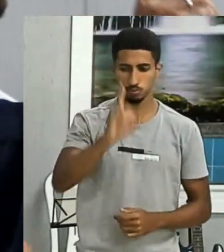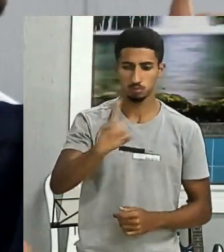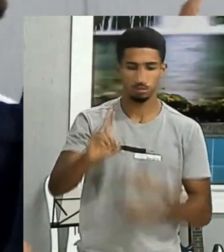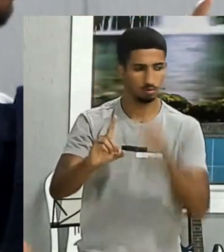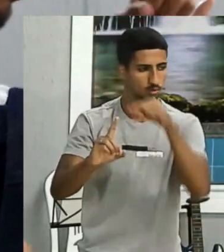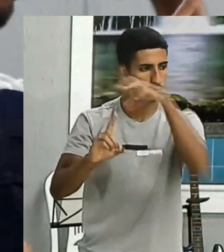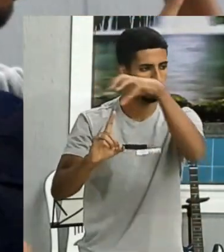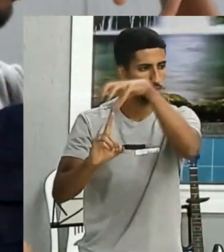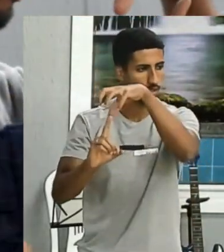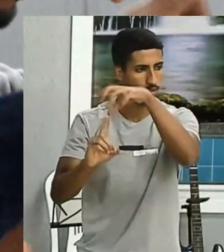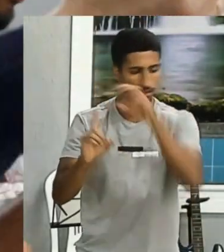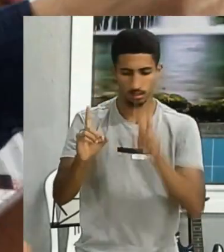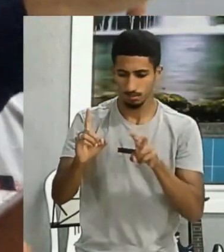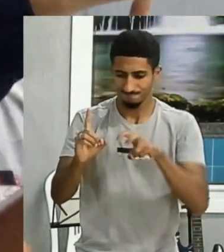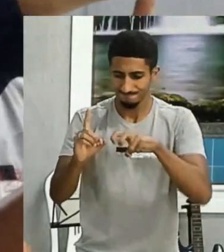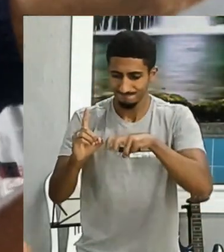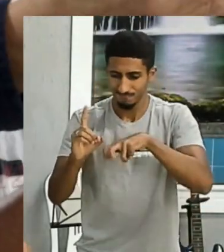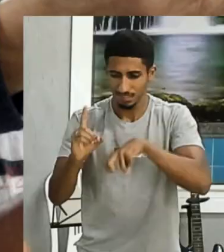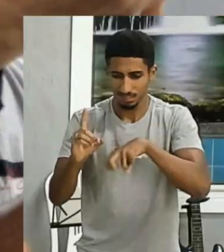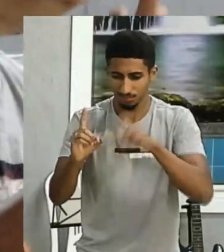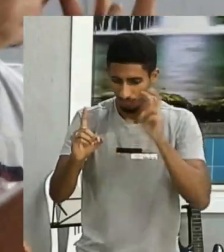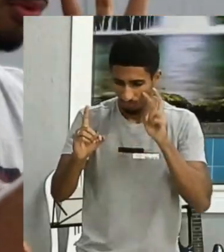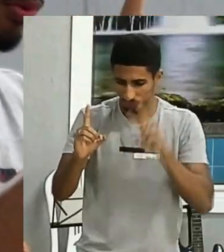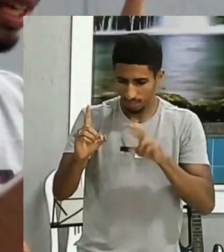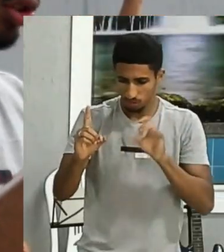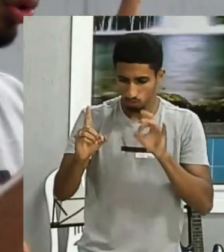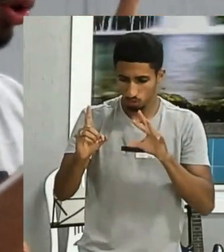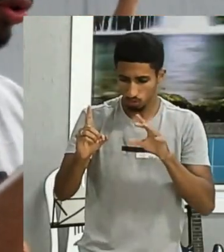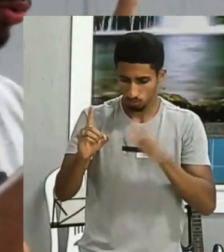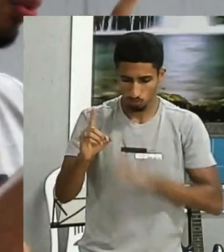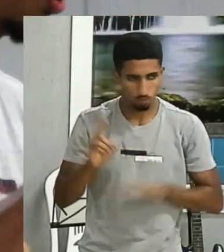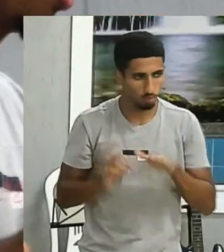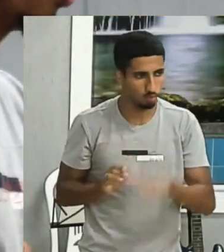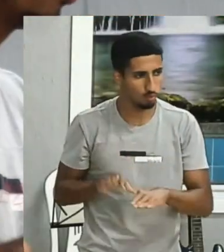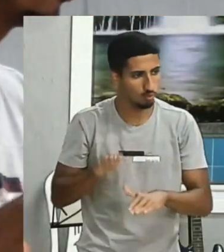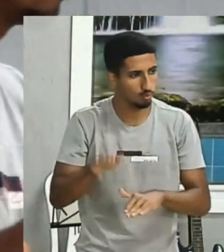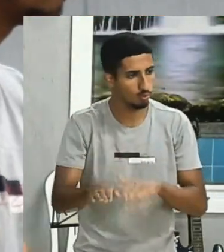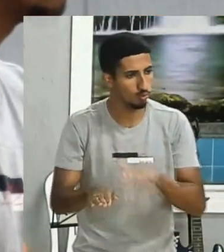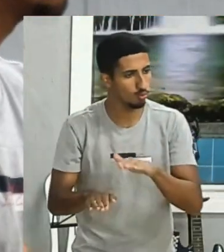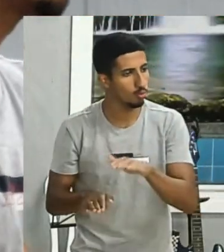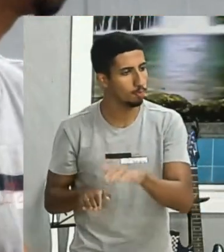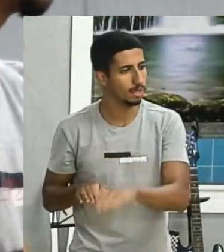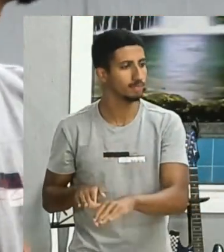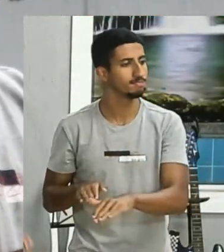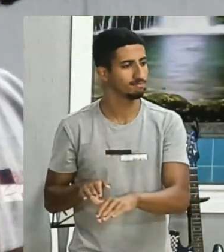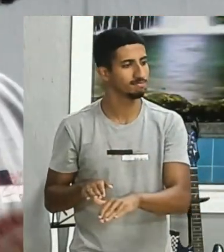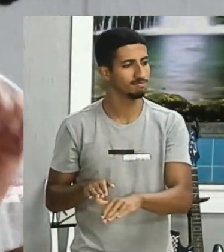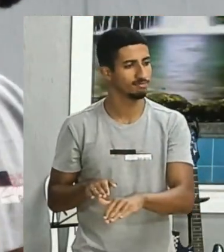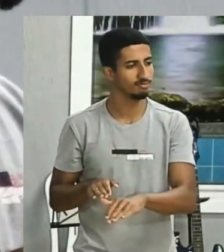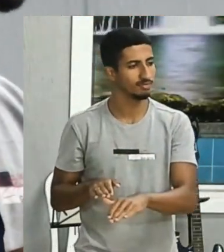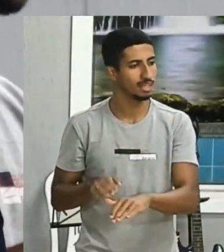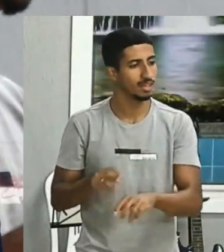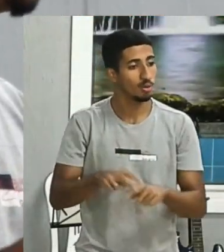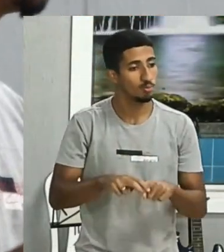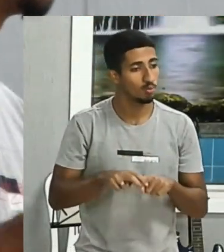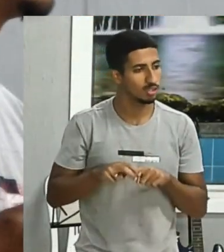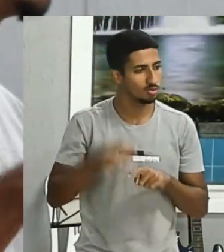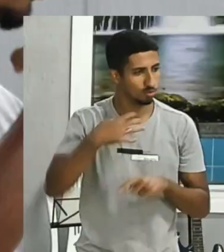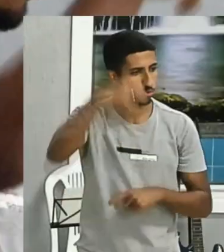os pés. E ali, então, ele era julgado. O que nós podemos